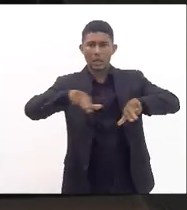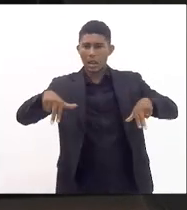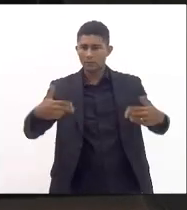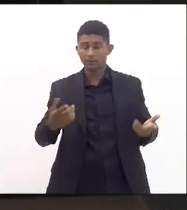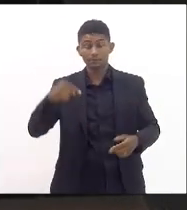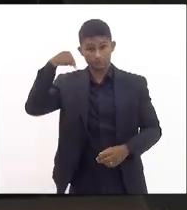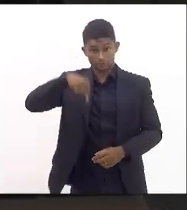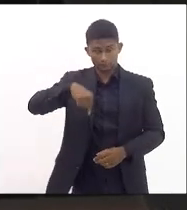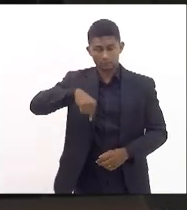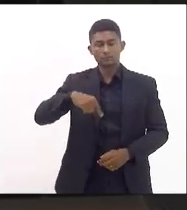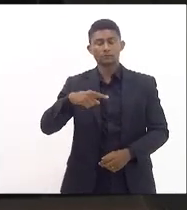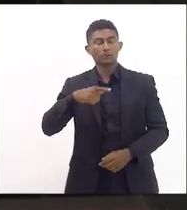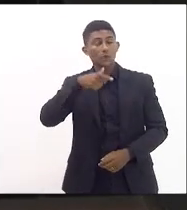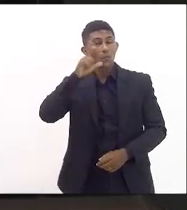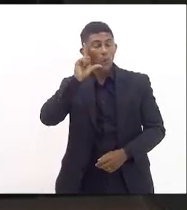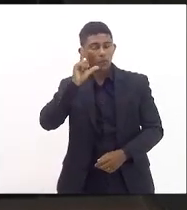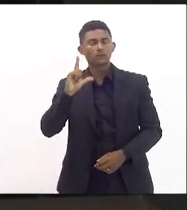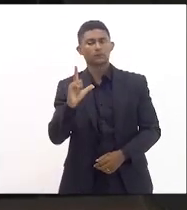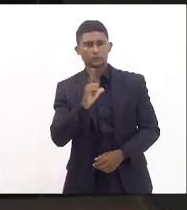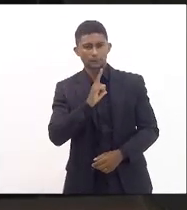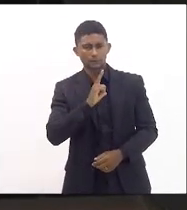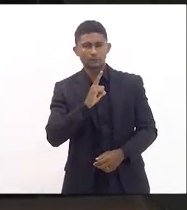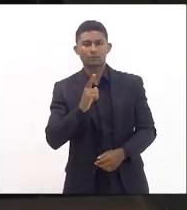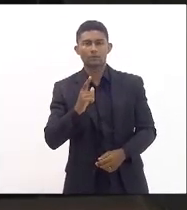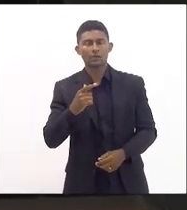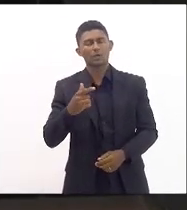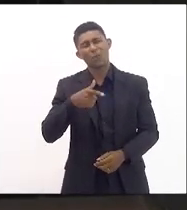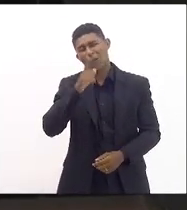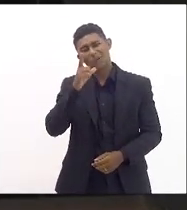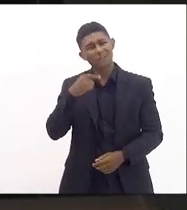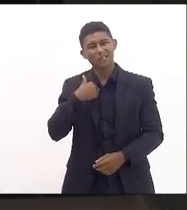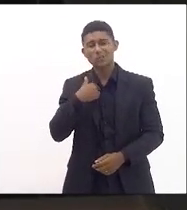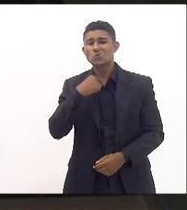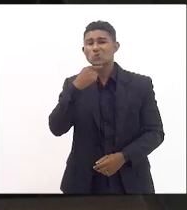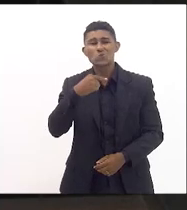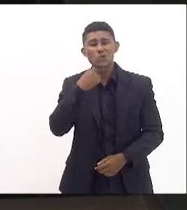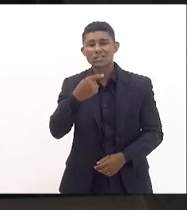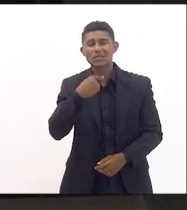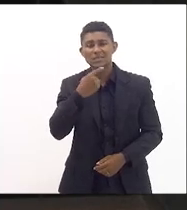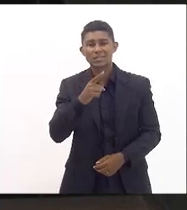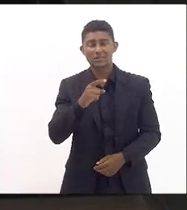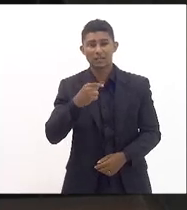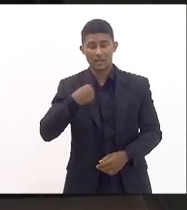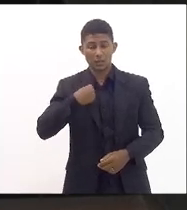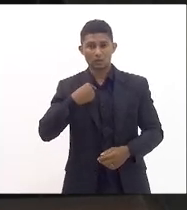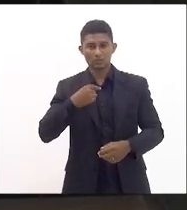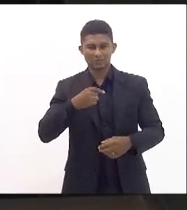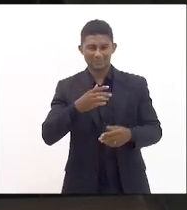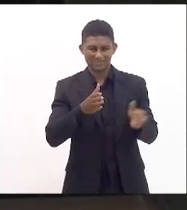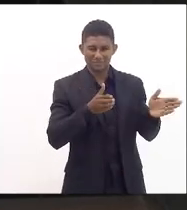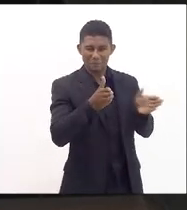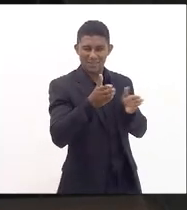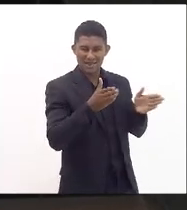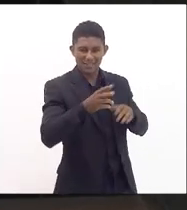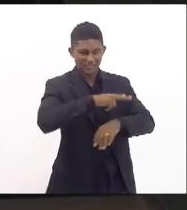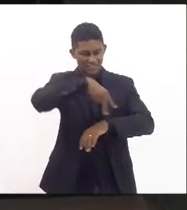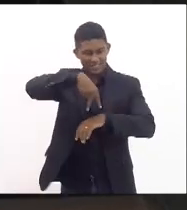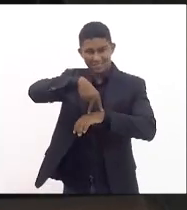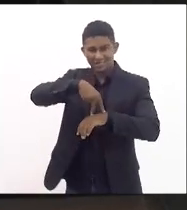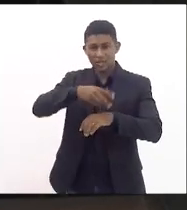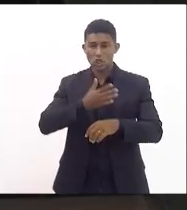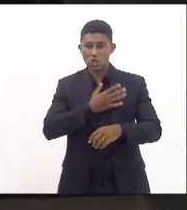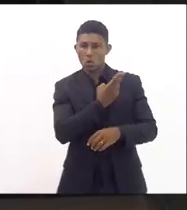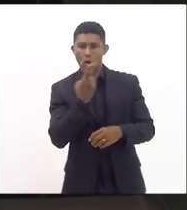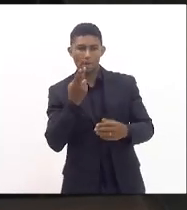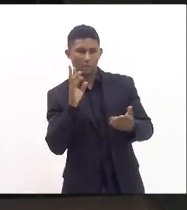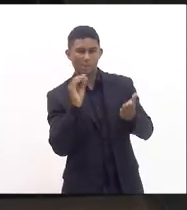casa, tramitou no dia de ontem, eu não tive oportunidade de me inscrever no expediente final para debater, um projeto